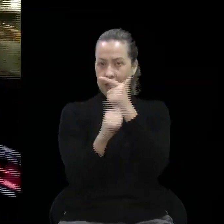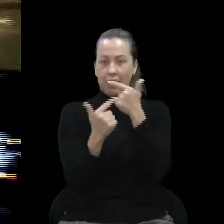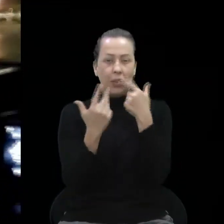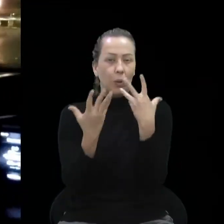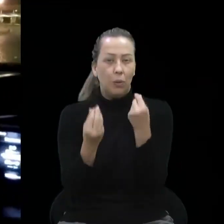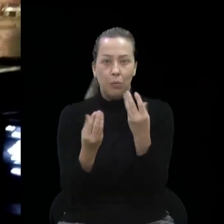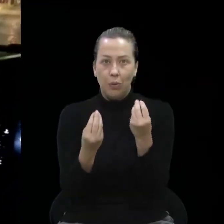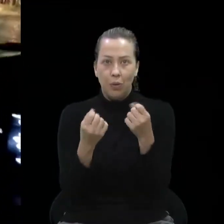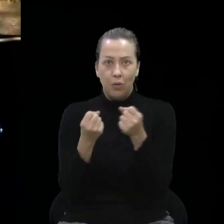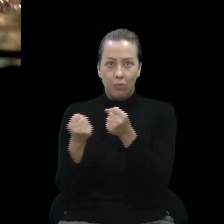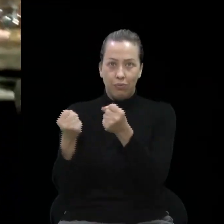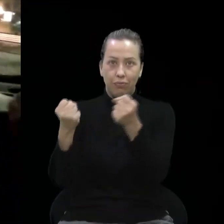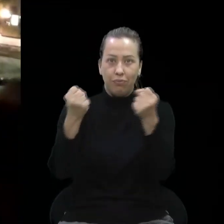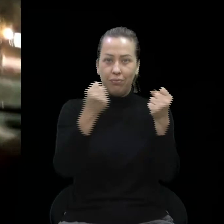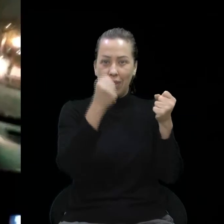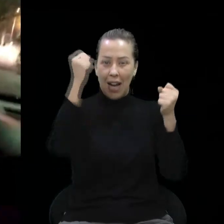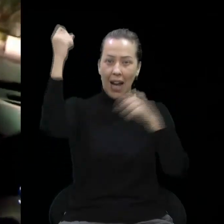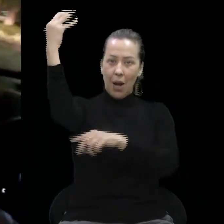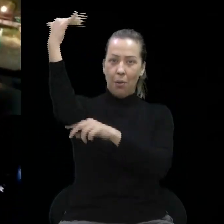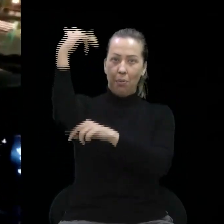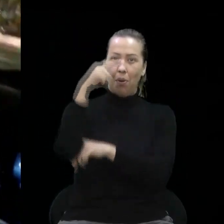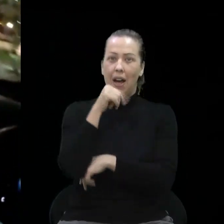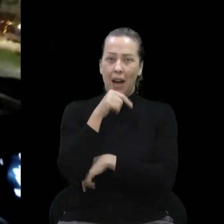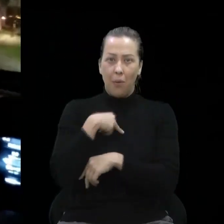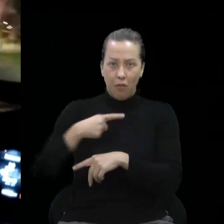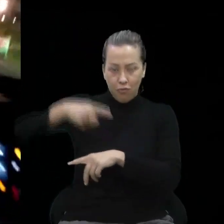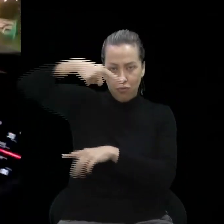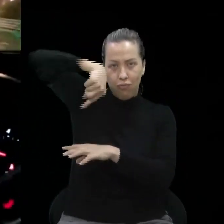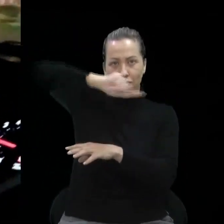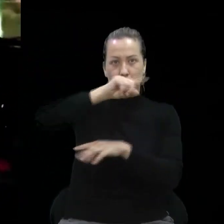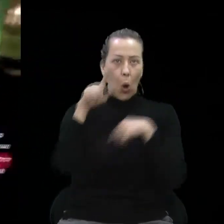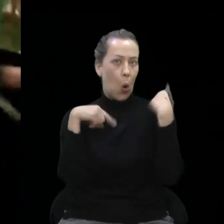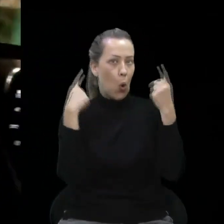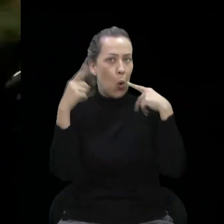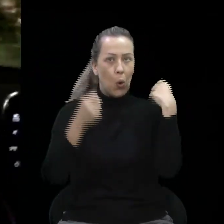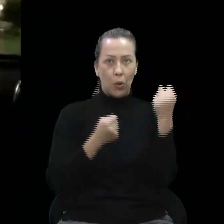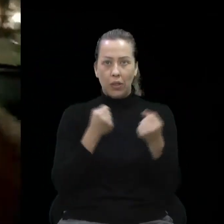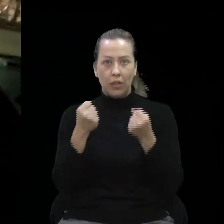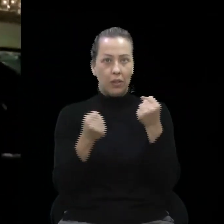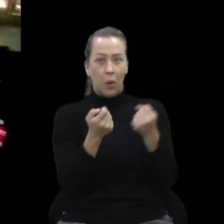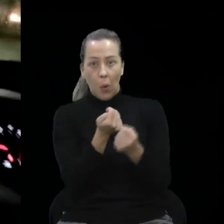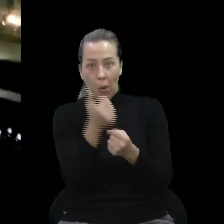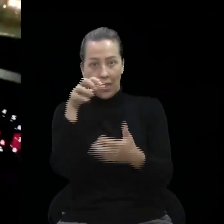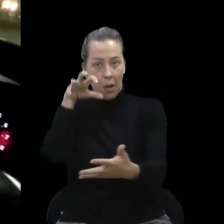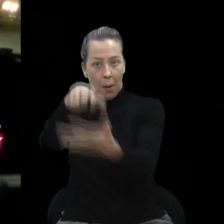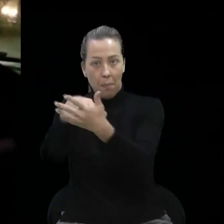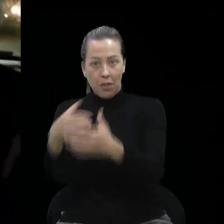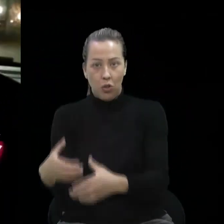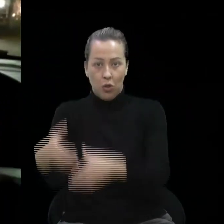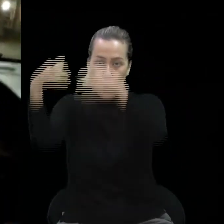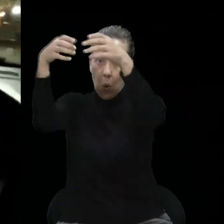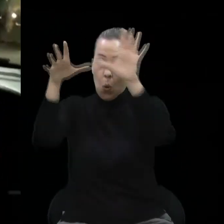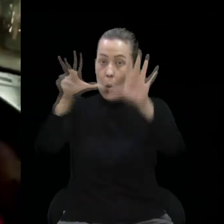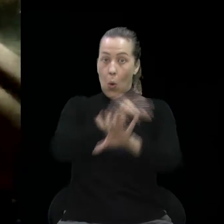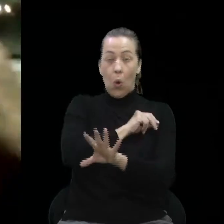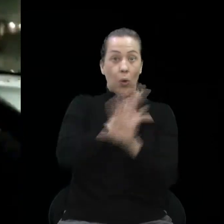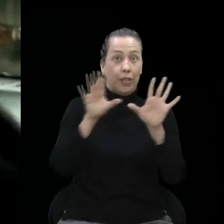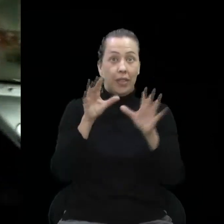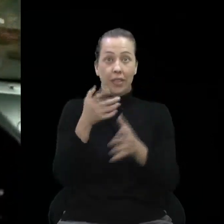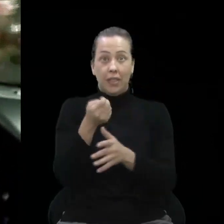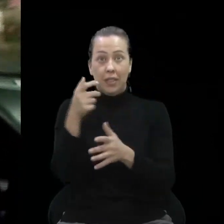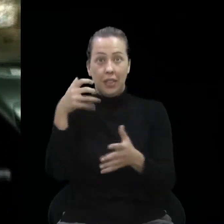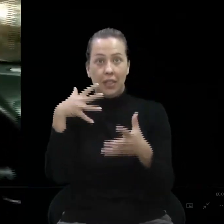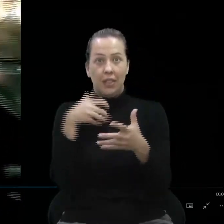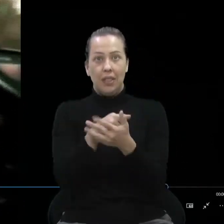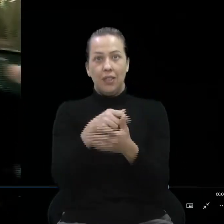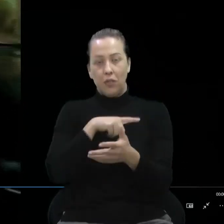Vou dar a volta aqui no chafariz, ó. Que loucura. Opa, quase que eu bato no poste aqui, louco.